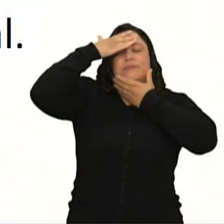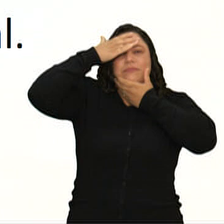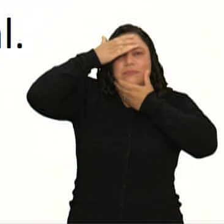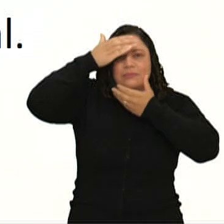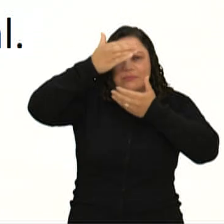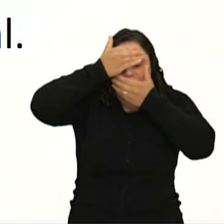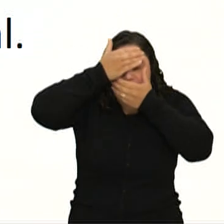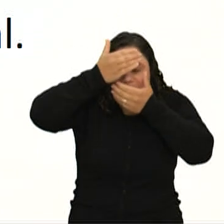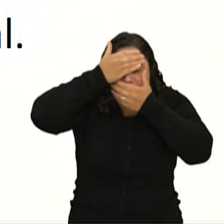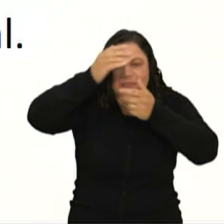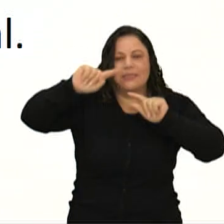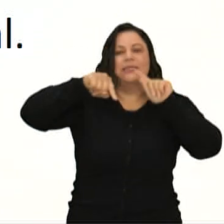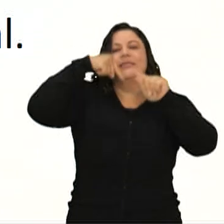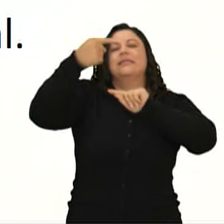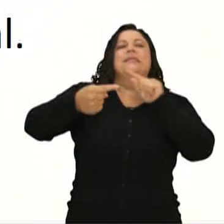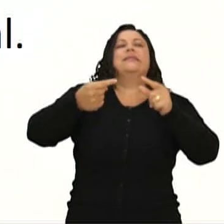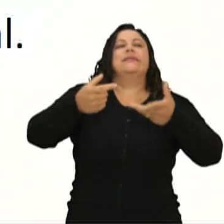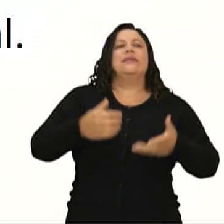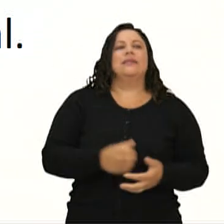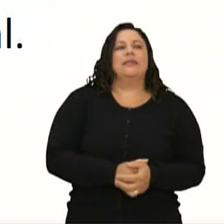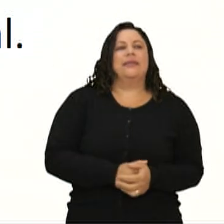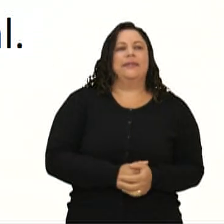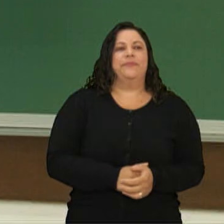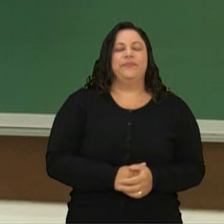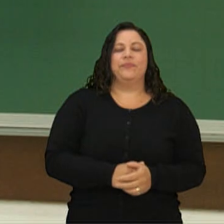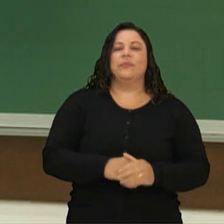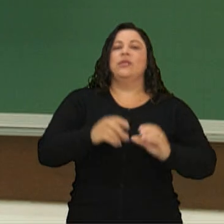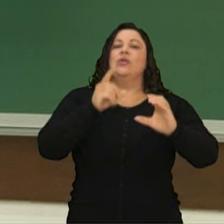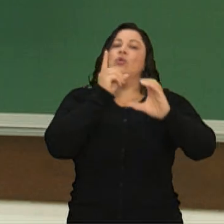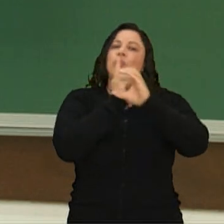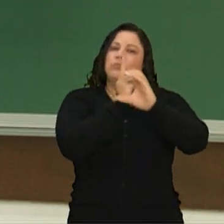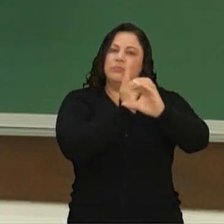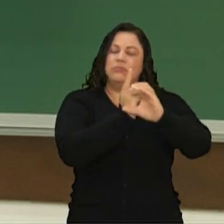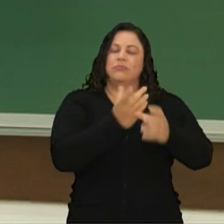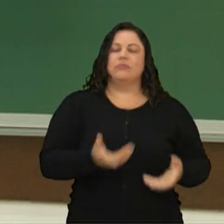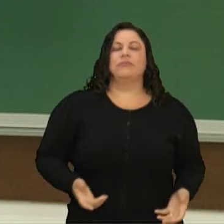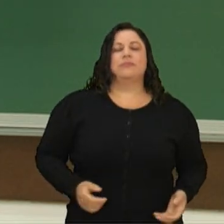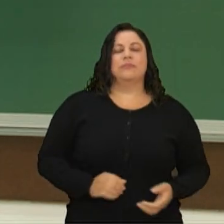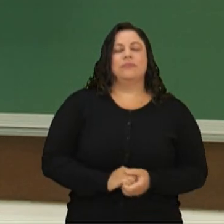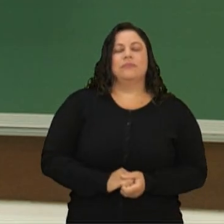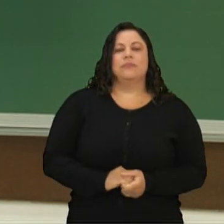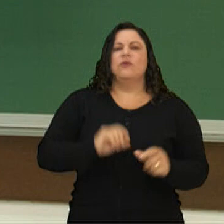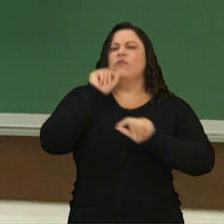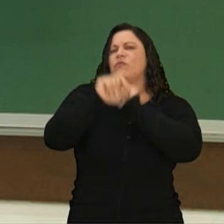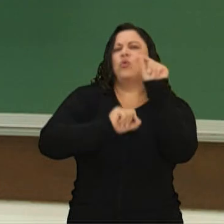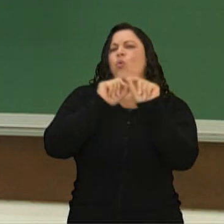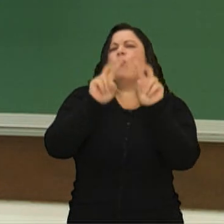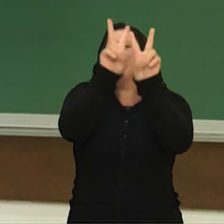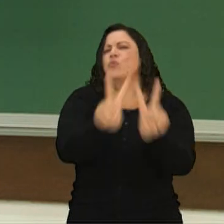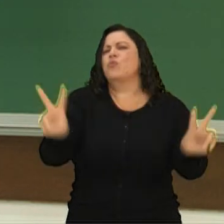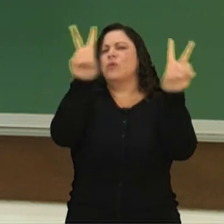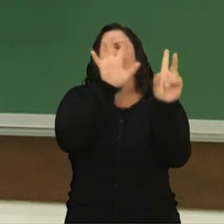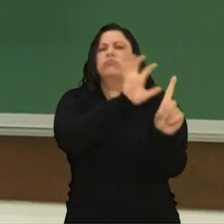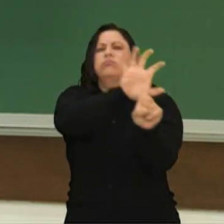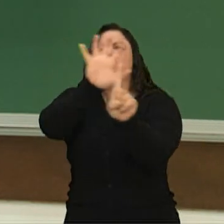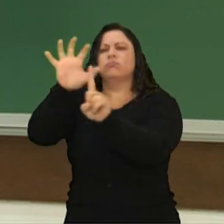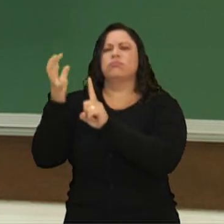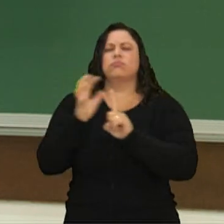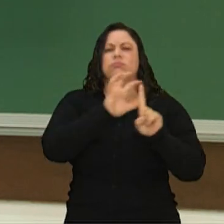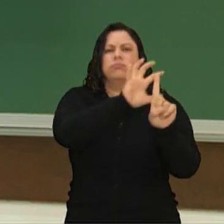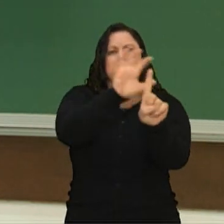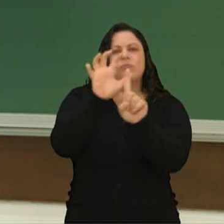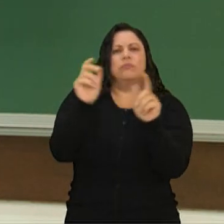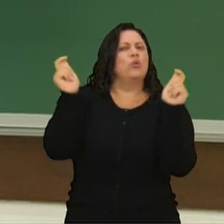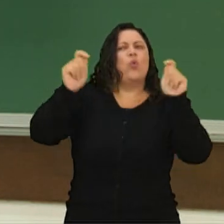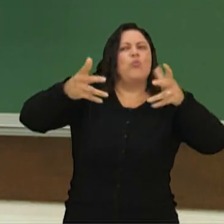de que forma seus valores influenciaram a civilização ocidental. Princípios éticos e valores morais da